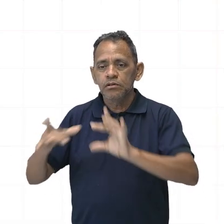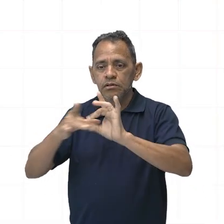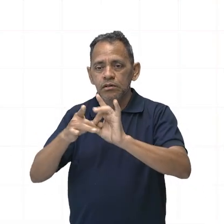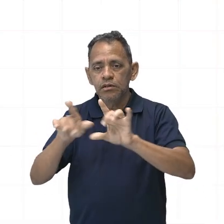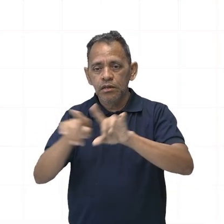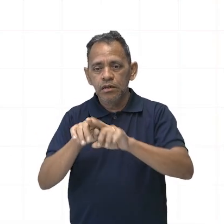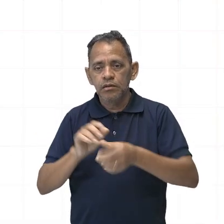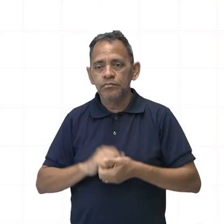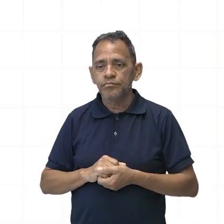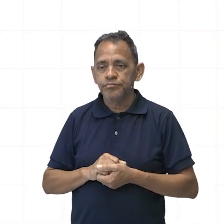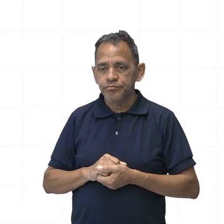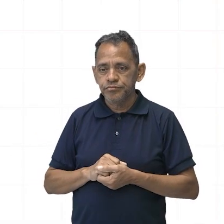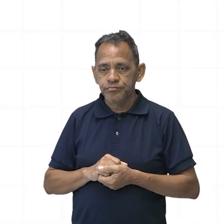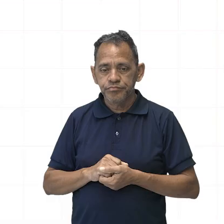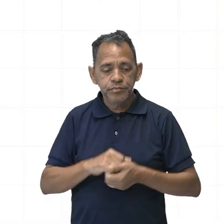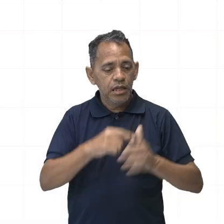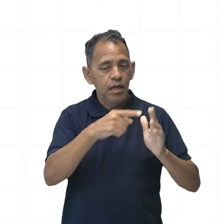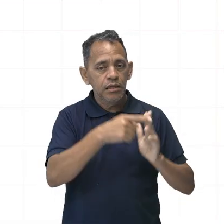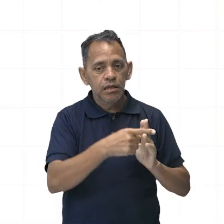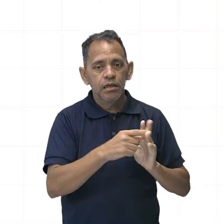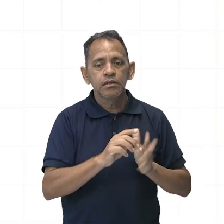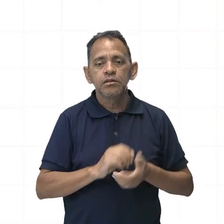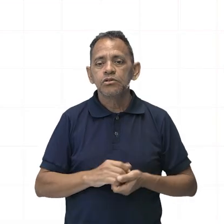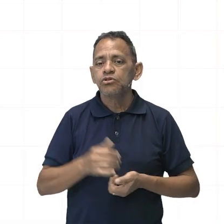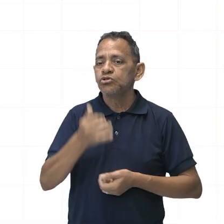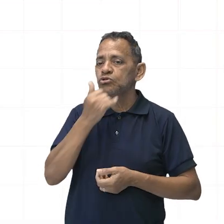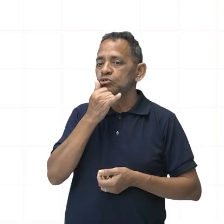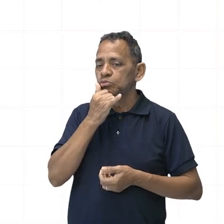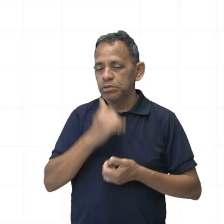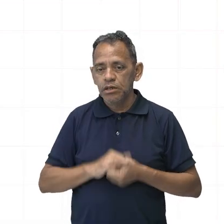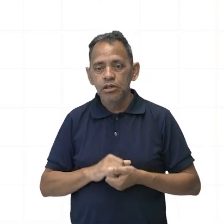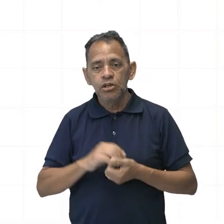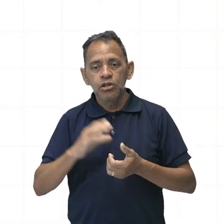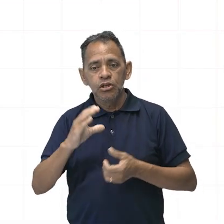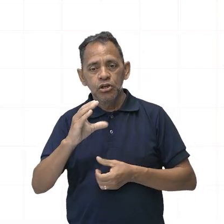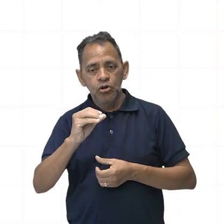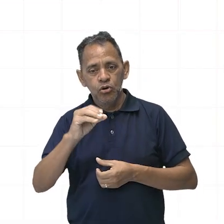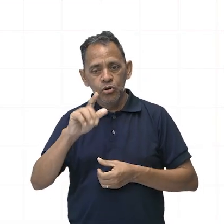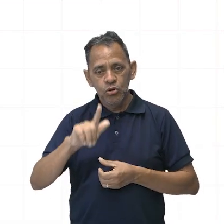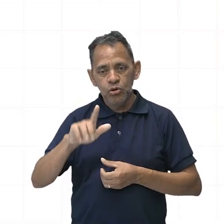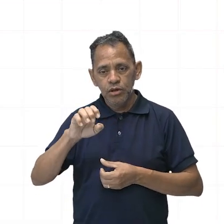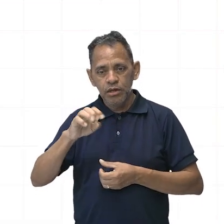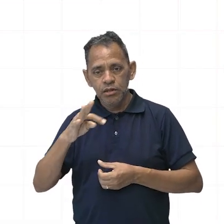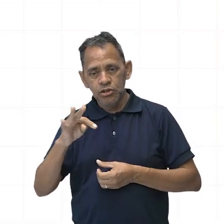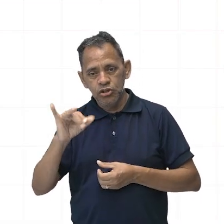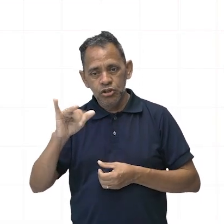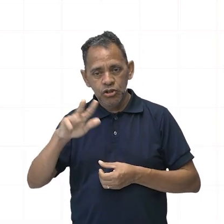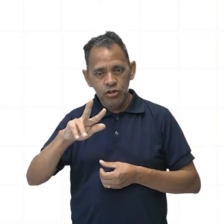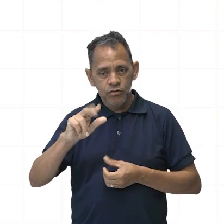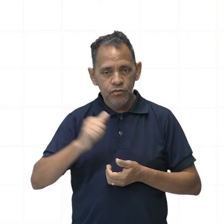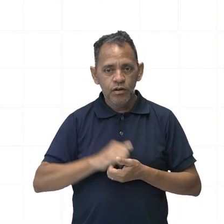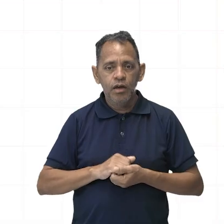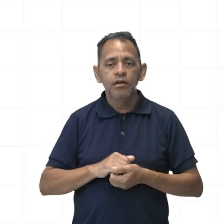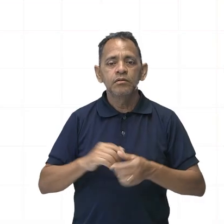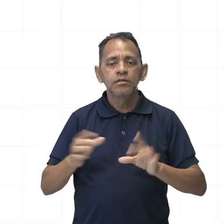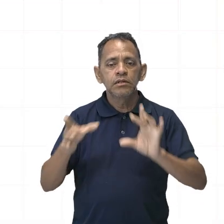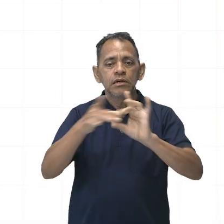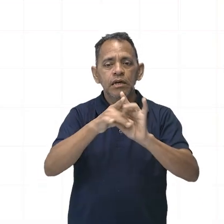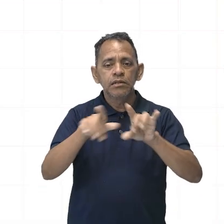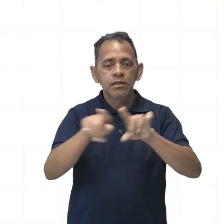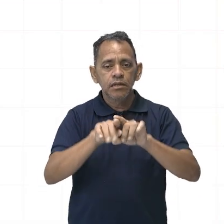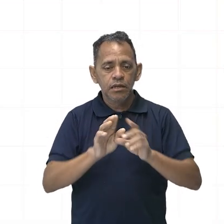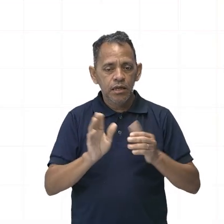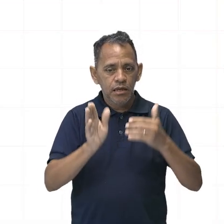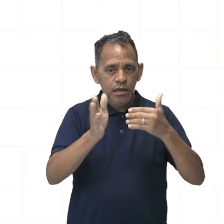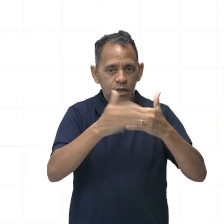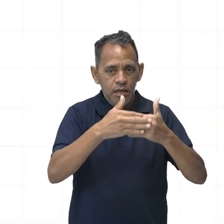capitalismo, enquanto uma propriedade coletiva, ela vai estar ligada ao socialismo, tá certo? Então, a gente observa aí